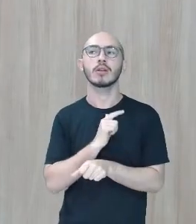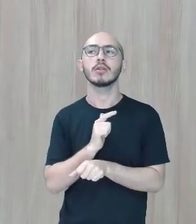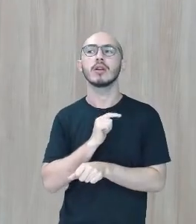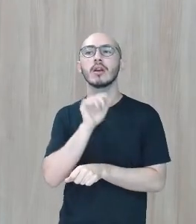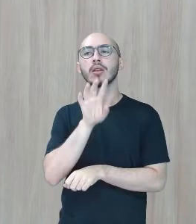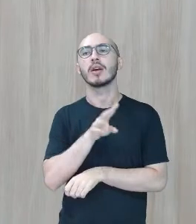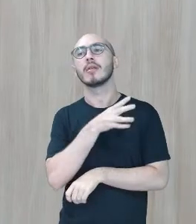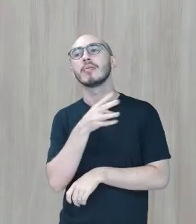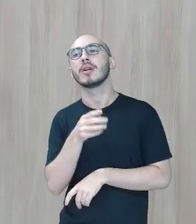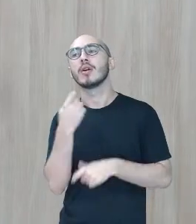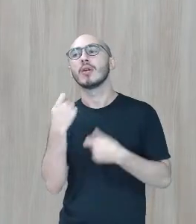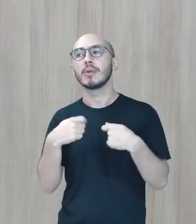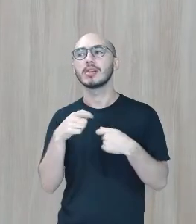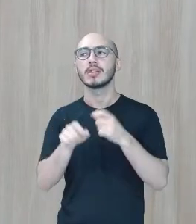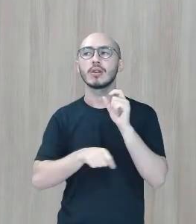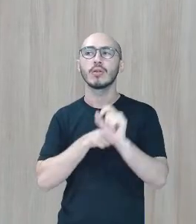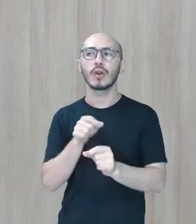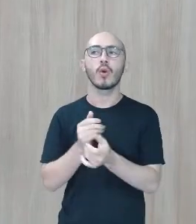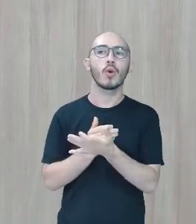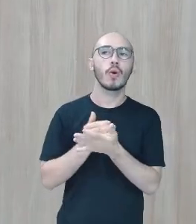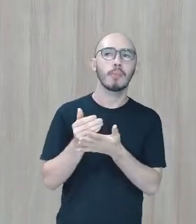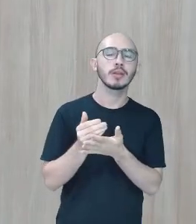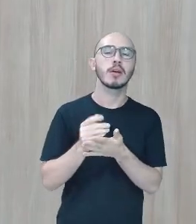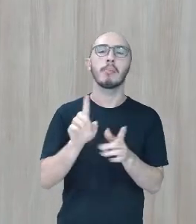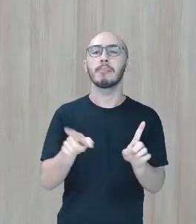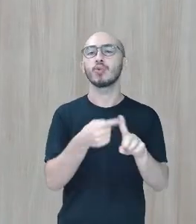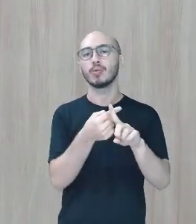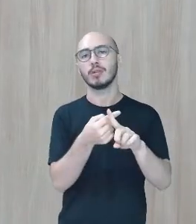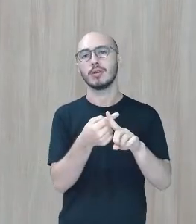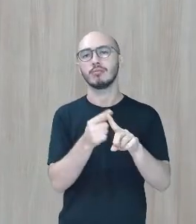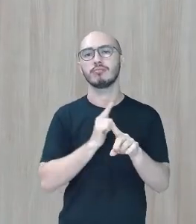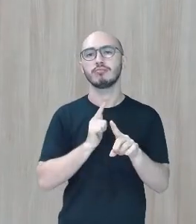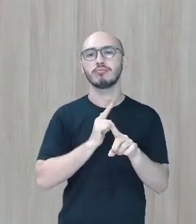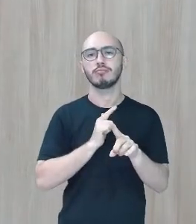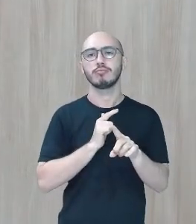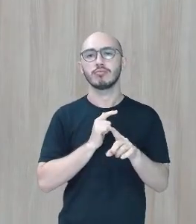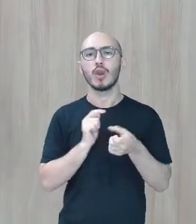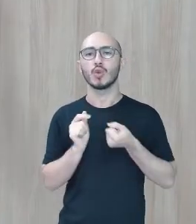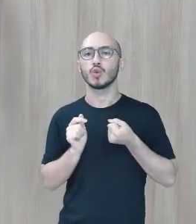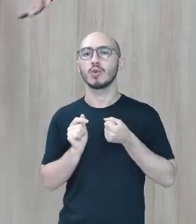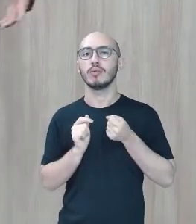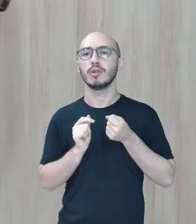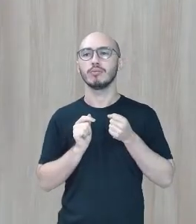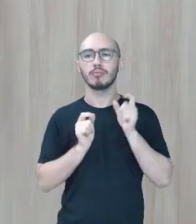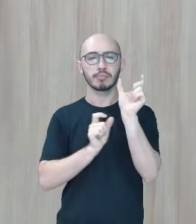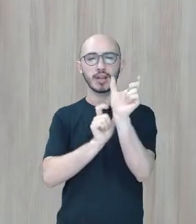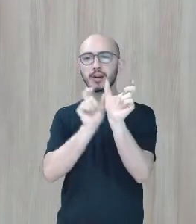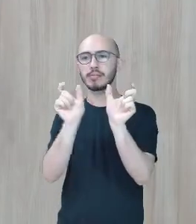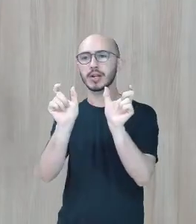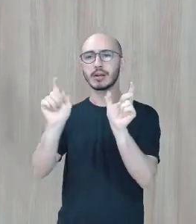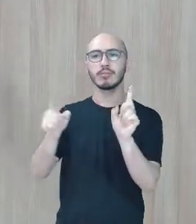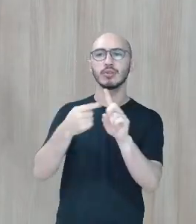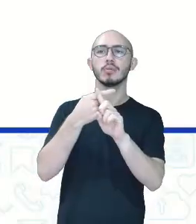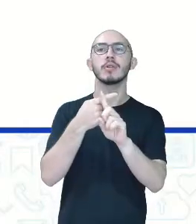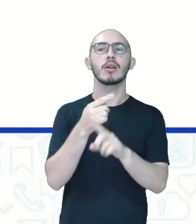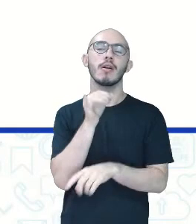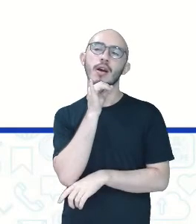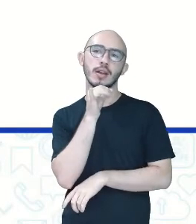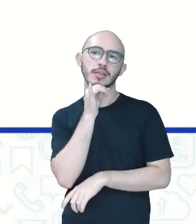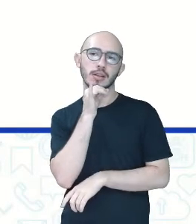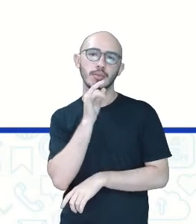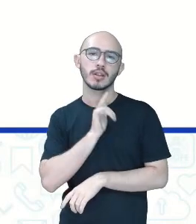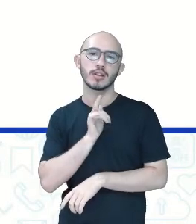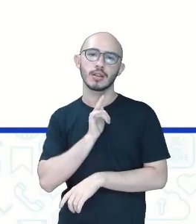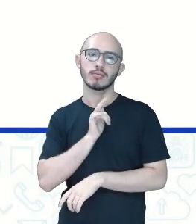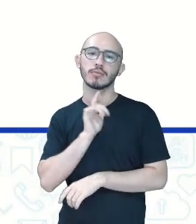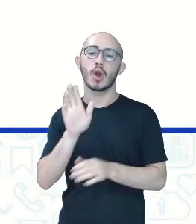tabela, a gente começa aí multiplicando os valores, né, os números dos gols aí, por exemplo, que foi o exemplo que a gente trabalhou